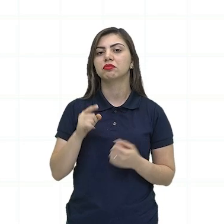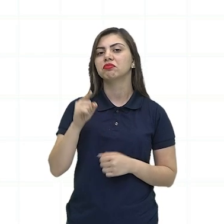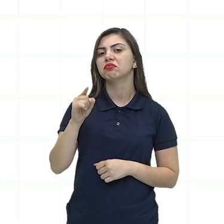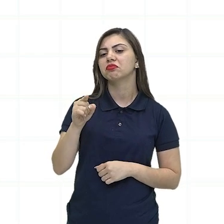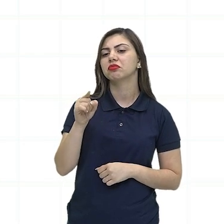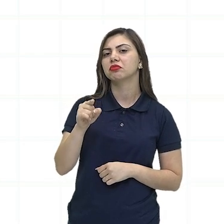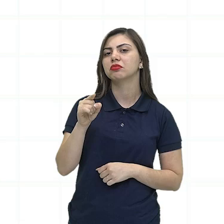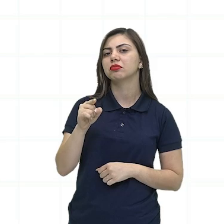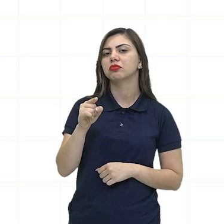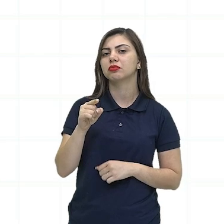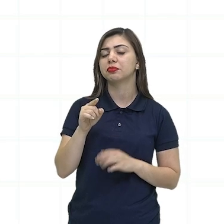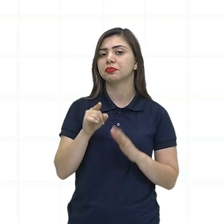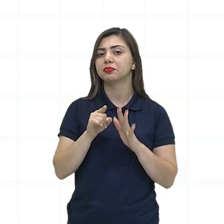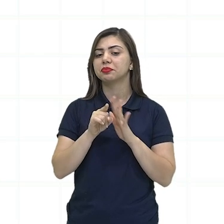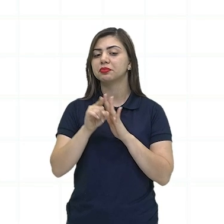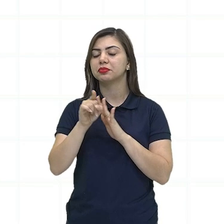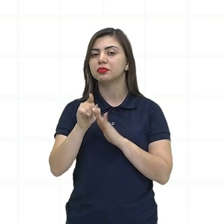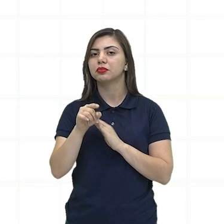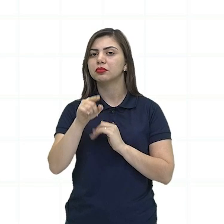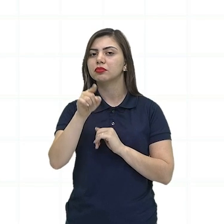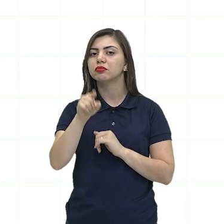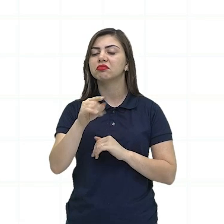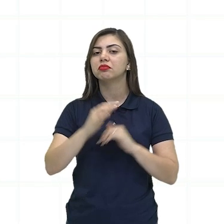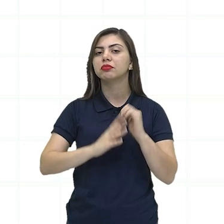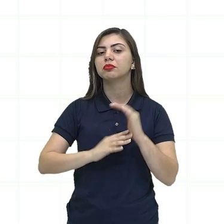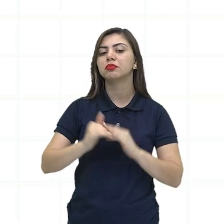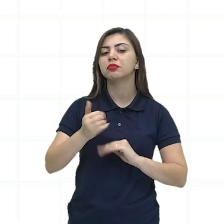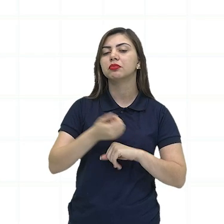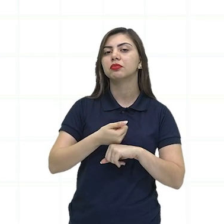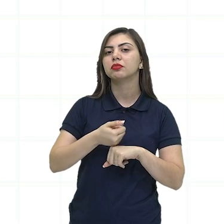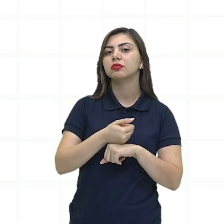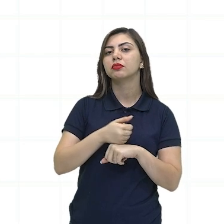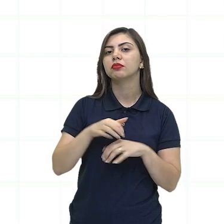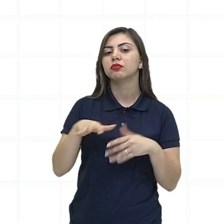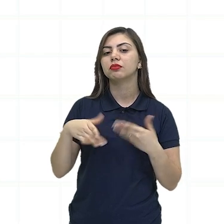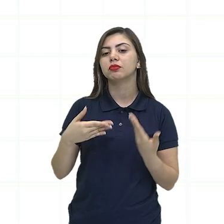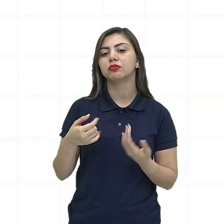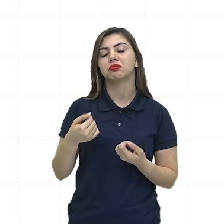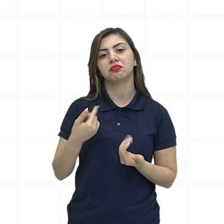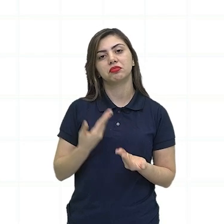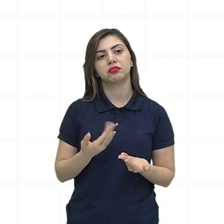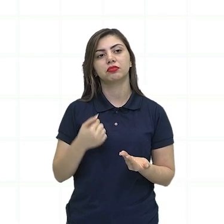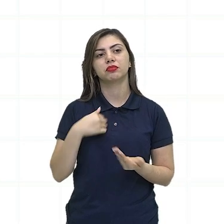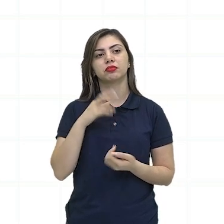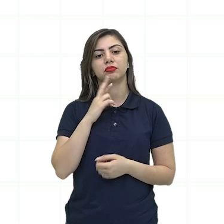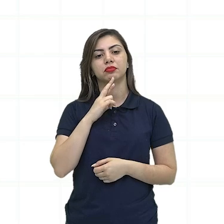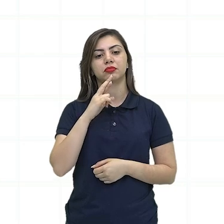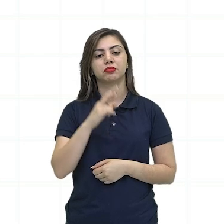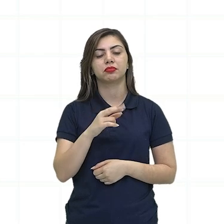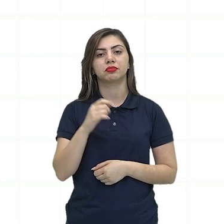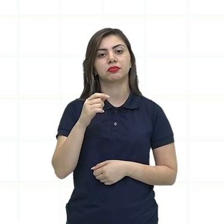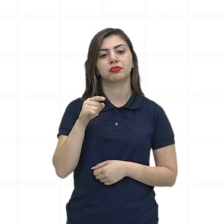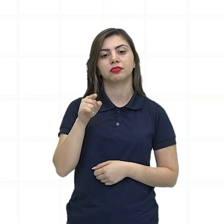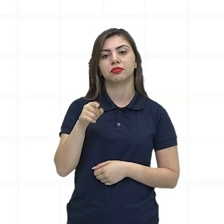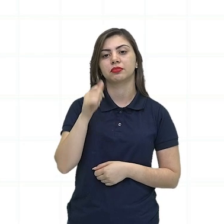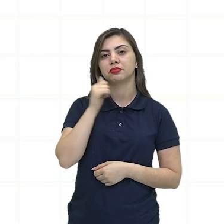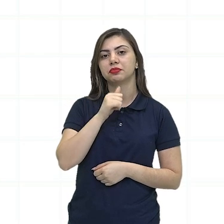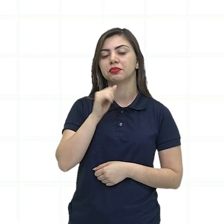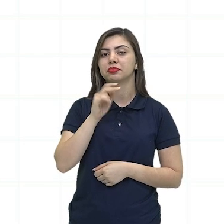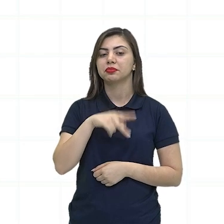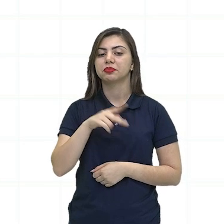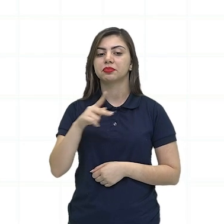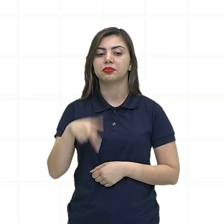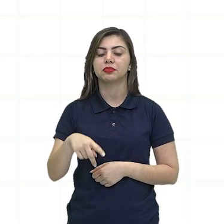é teacher. Teacher, ok? Qual é a sua profissão, né? E a última, what are